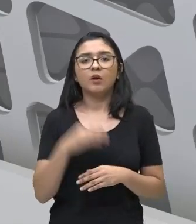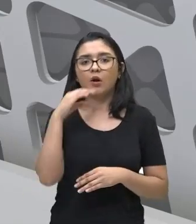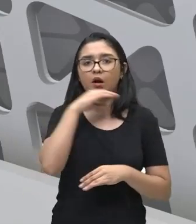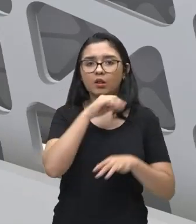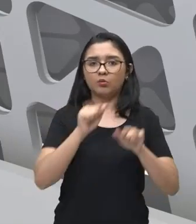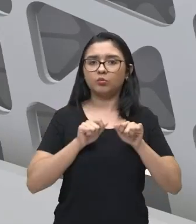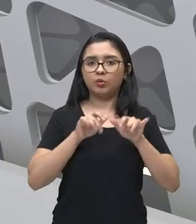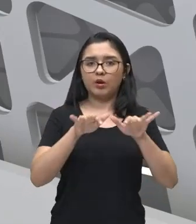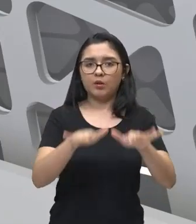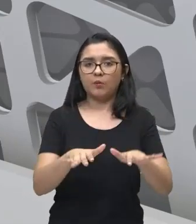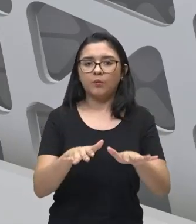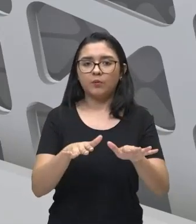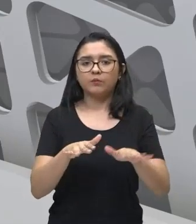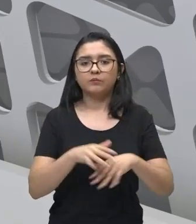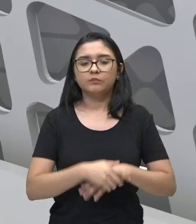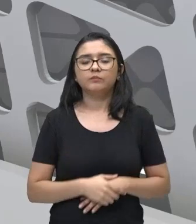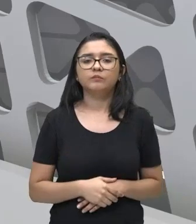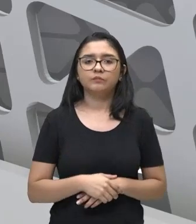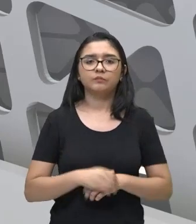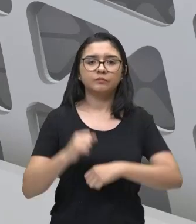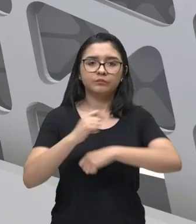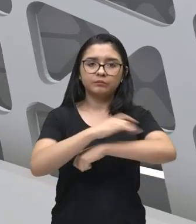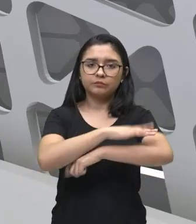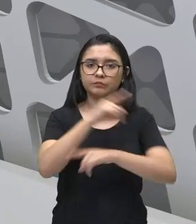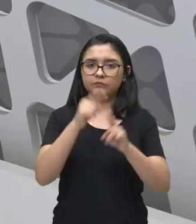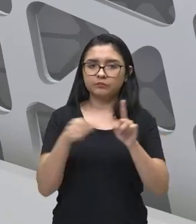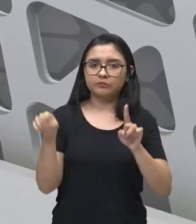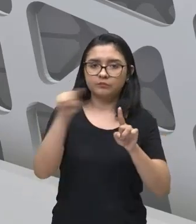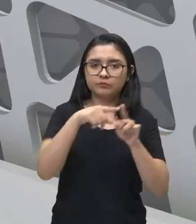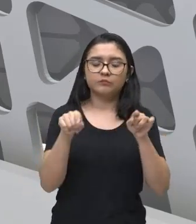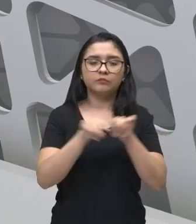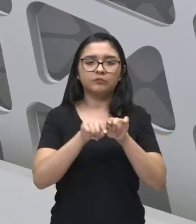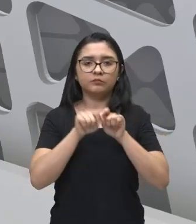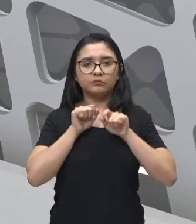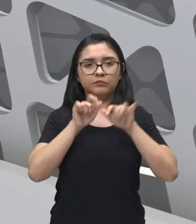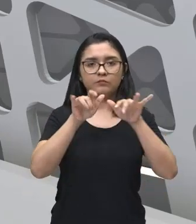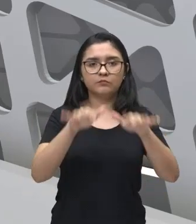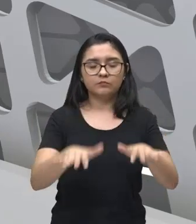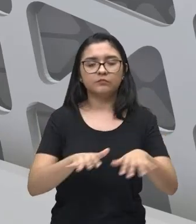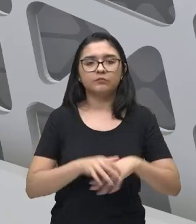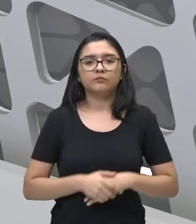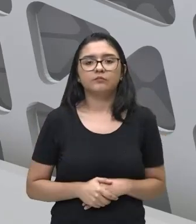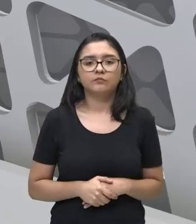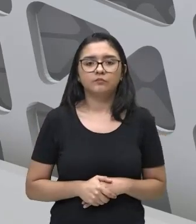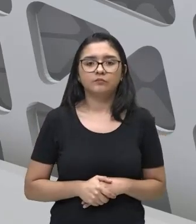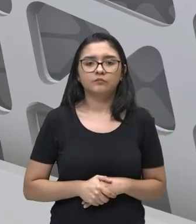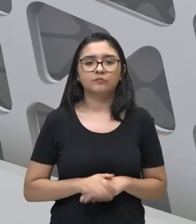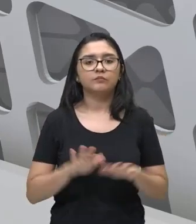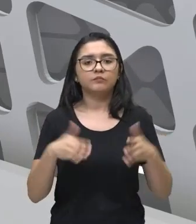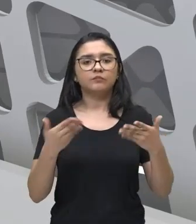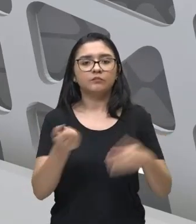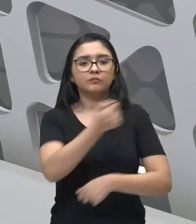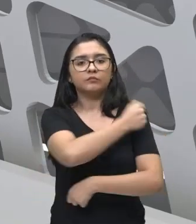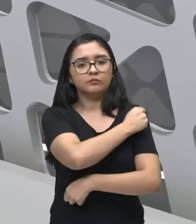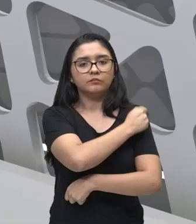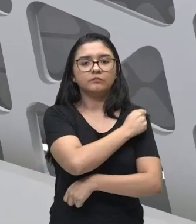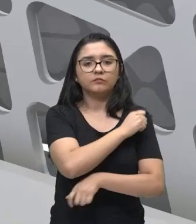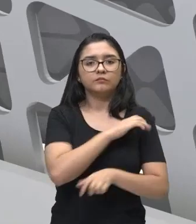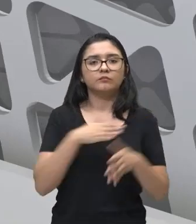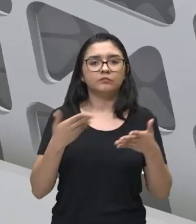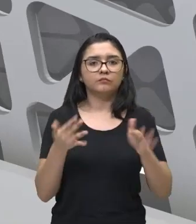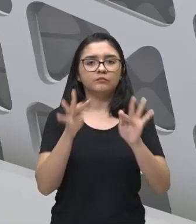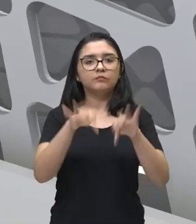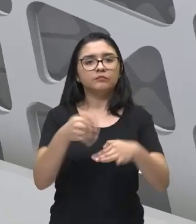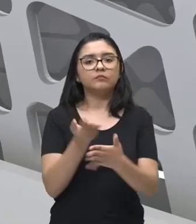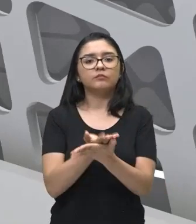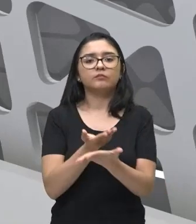transmissão de calor, condução, convecção e radiação. Então, pessoal, chego ao